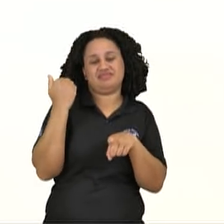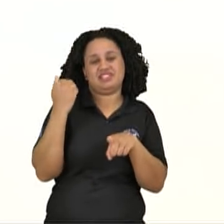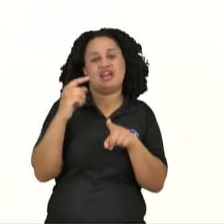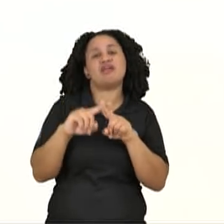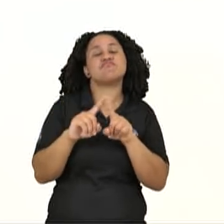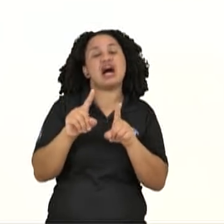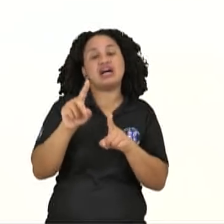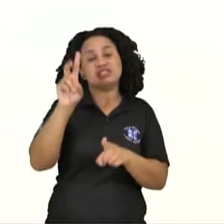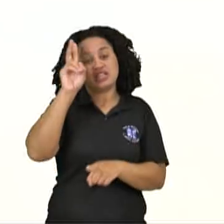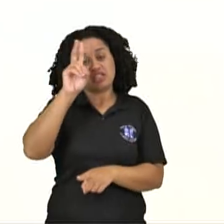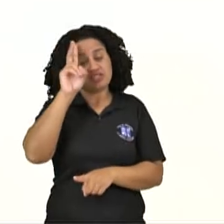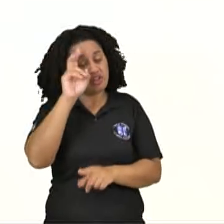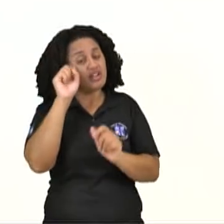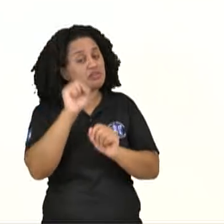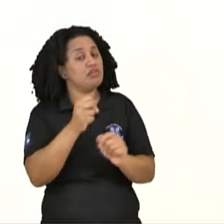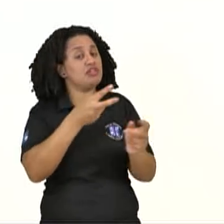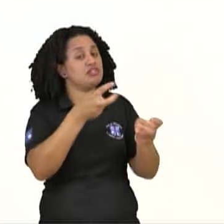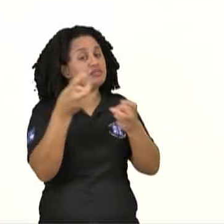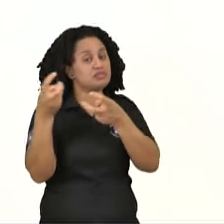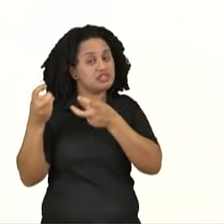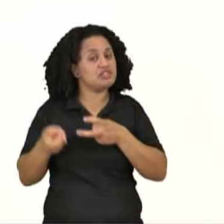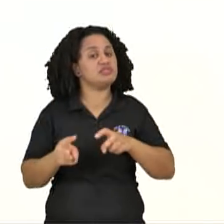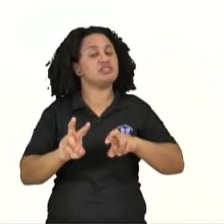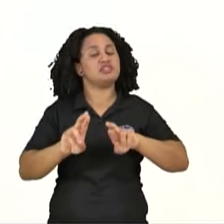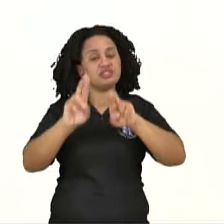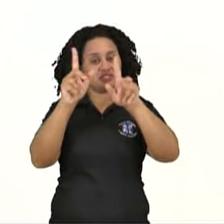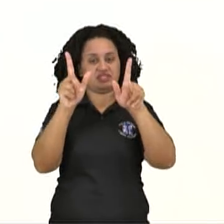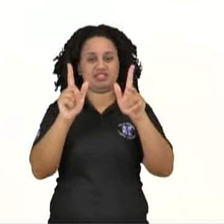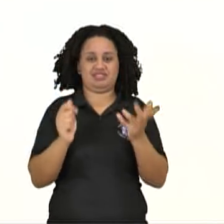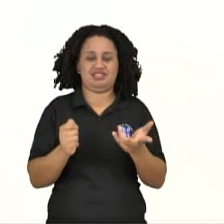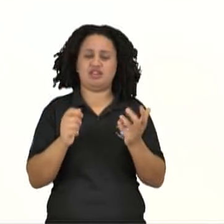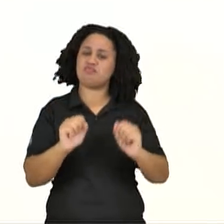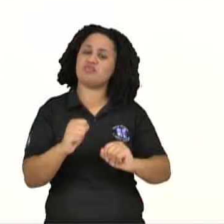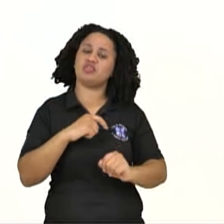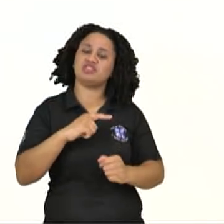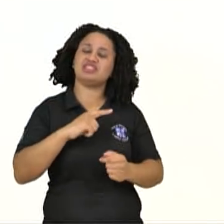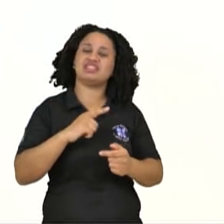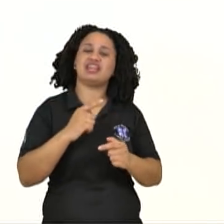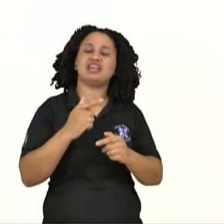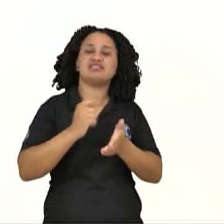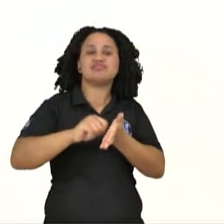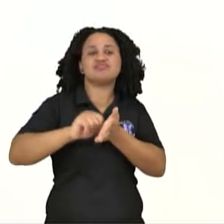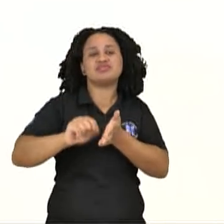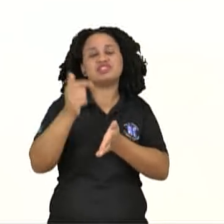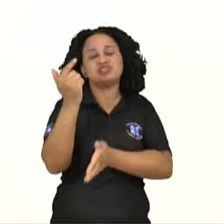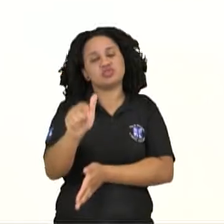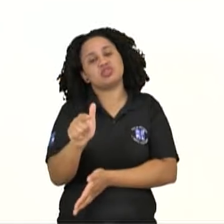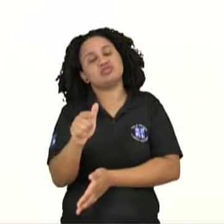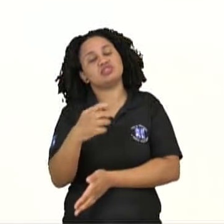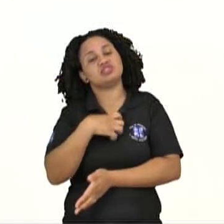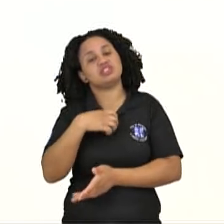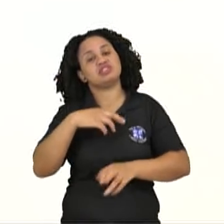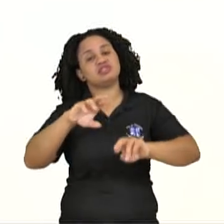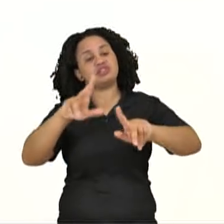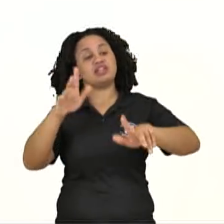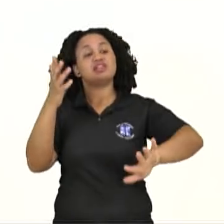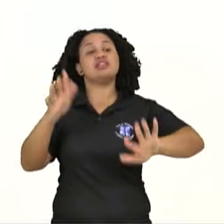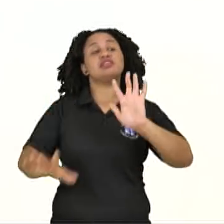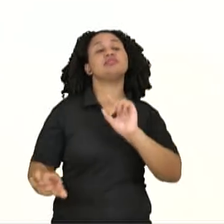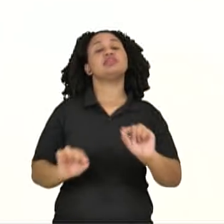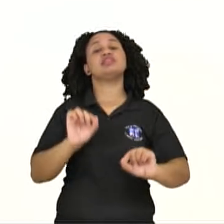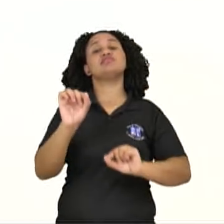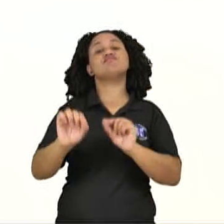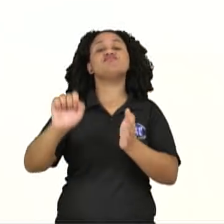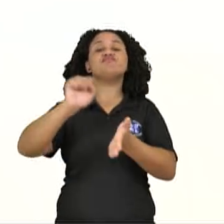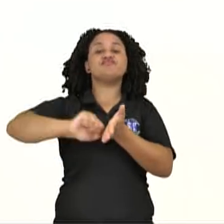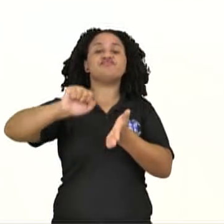ter várias interpretações, pode ter várias leituras e reescritas, inclusive, dependendo de quem está escrevendo sobre ele. Aqui você